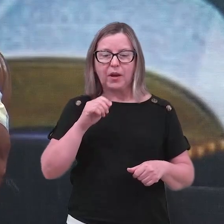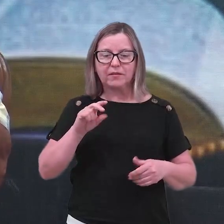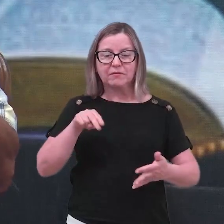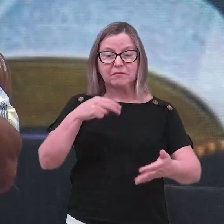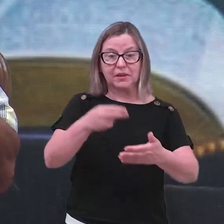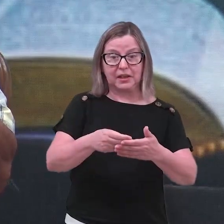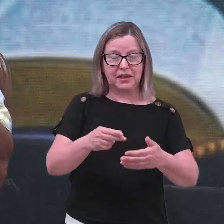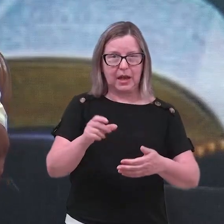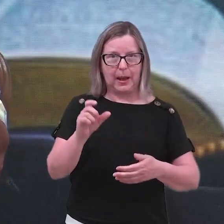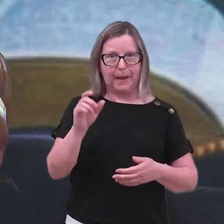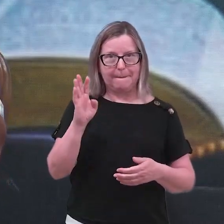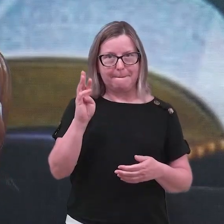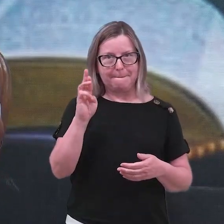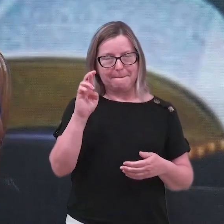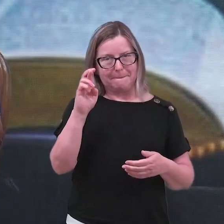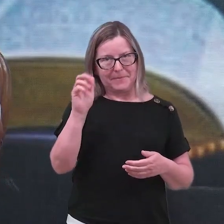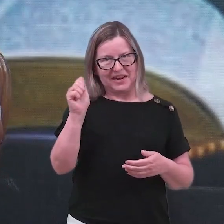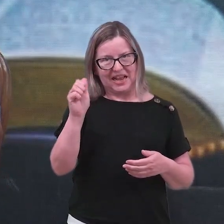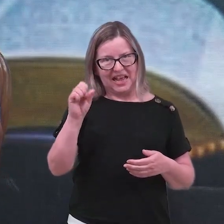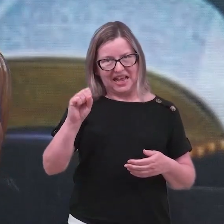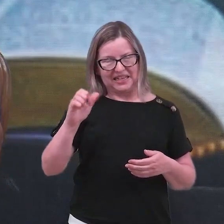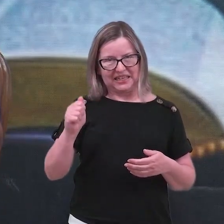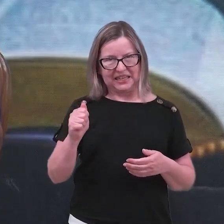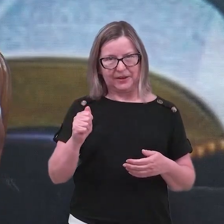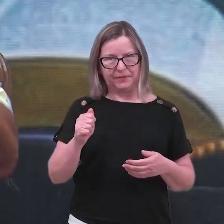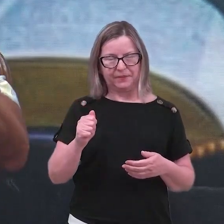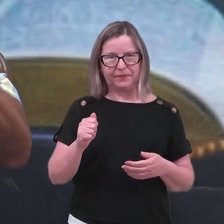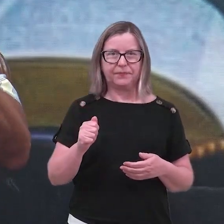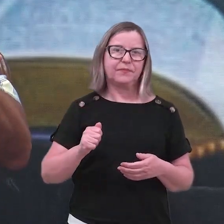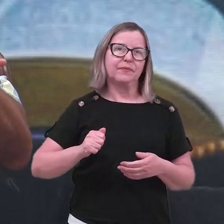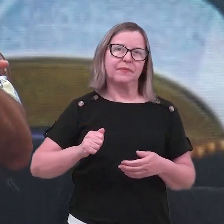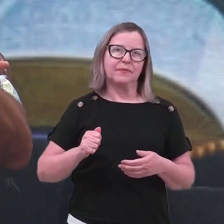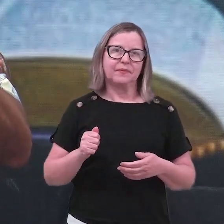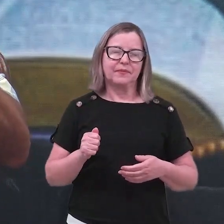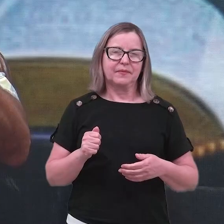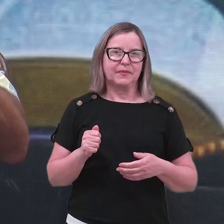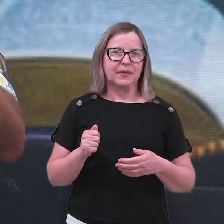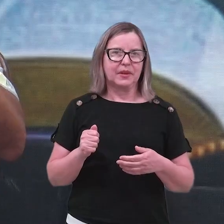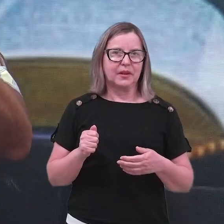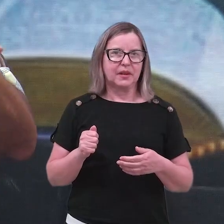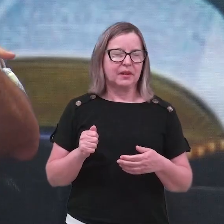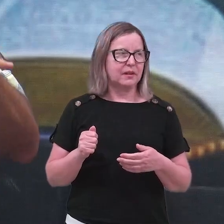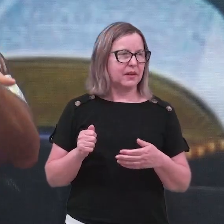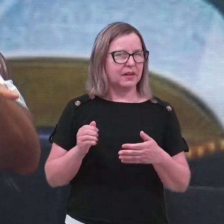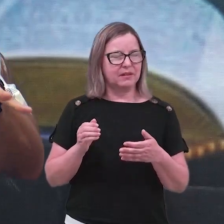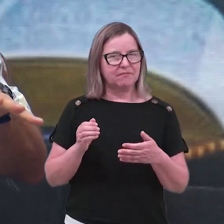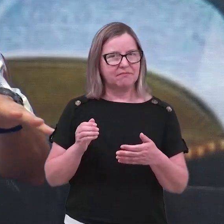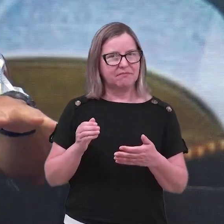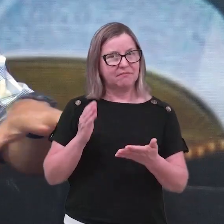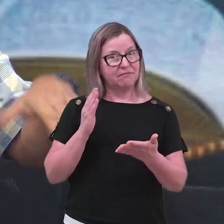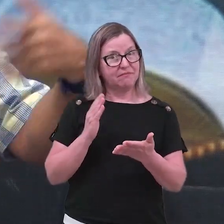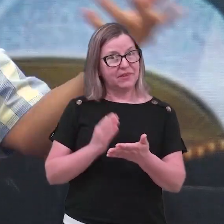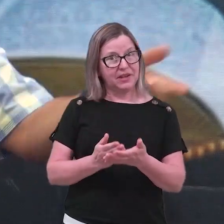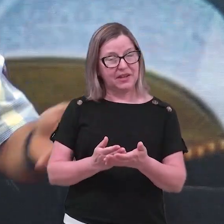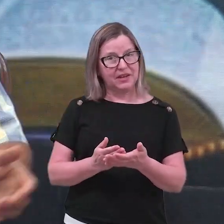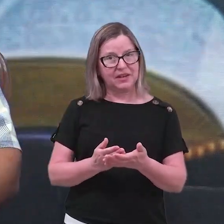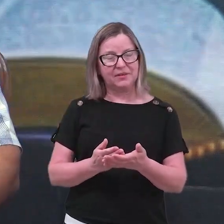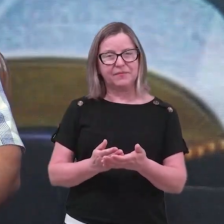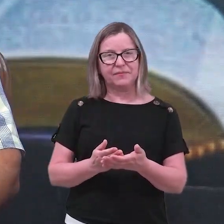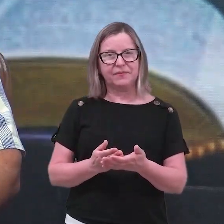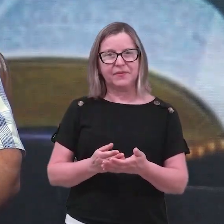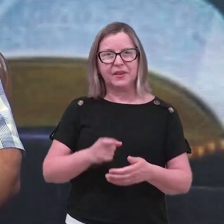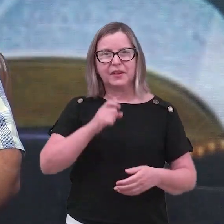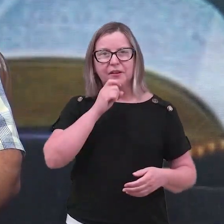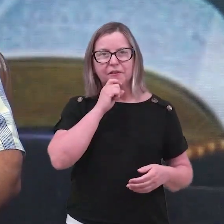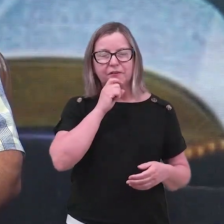brasa queima ali e trava ela, e ela não vaza uma gota de água, e ela esfria a brasa e depois você